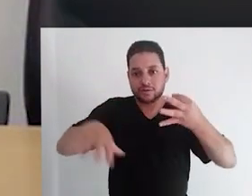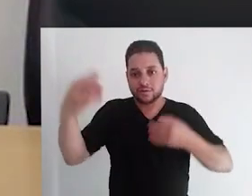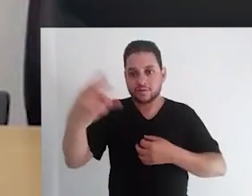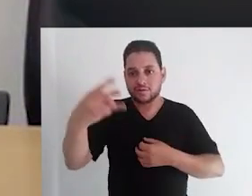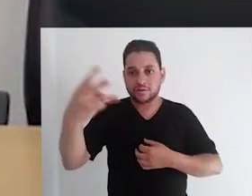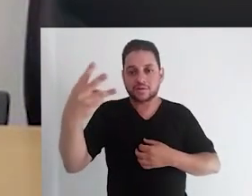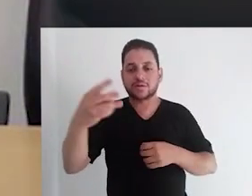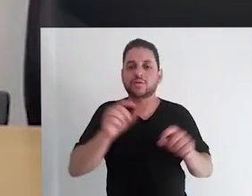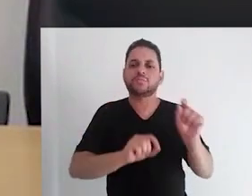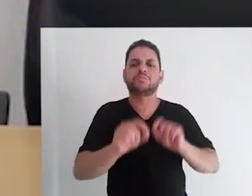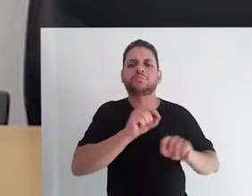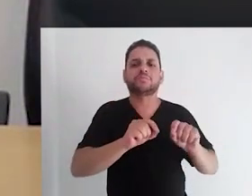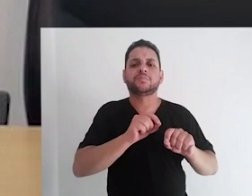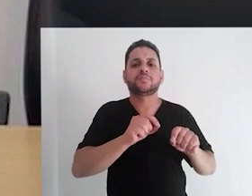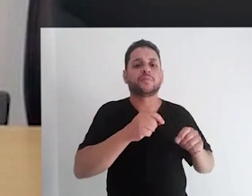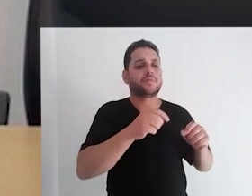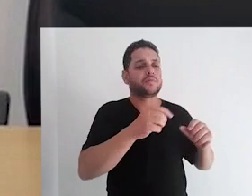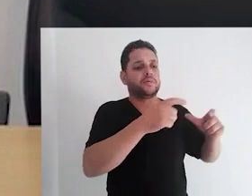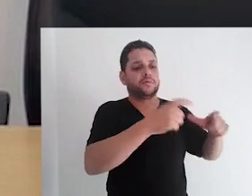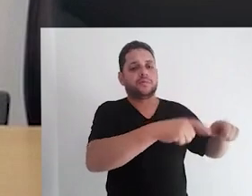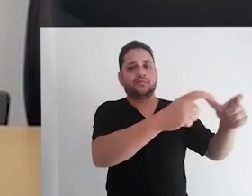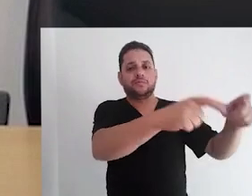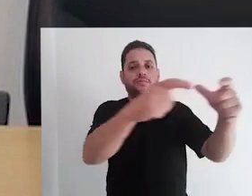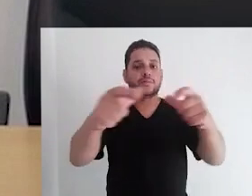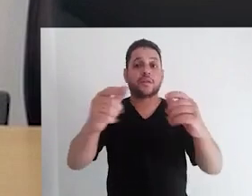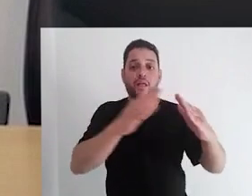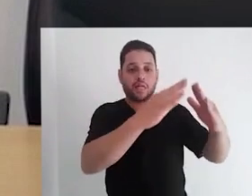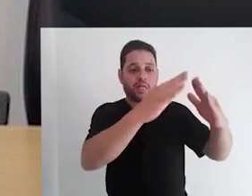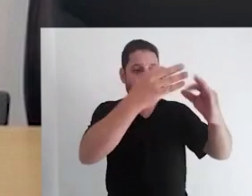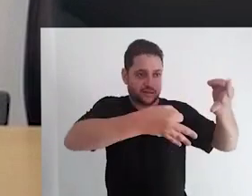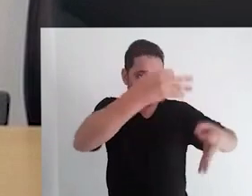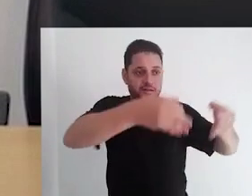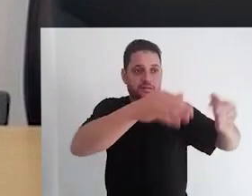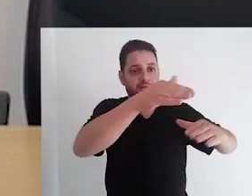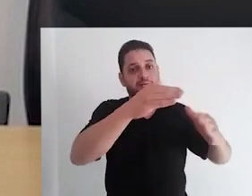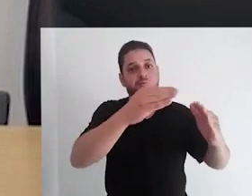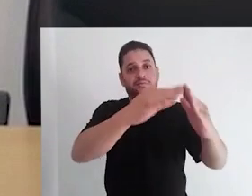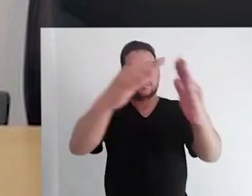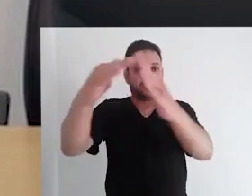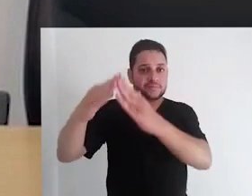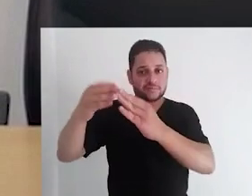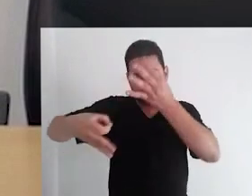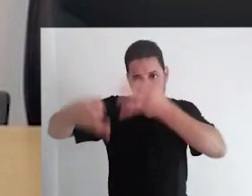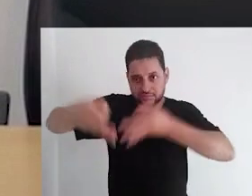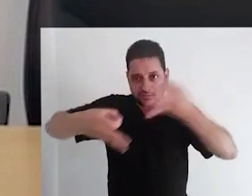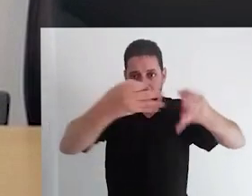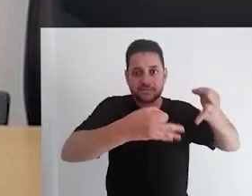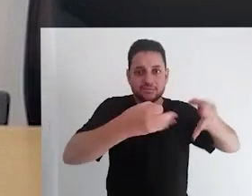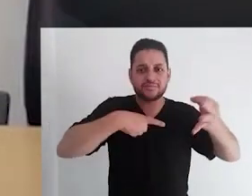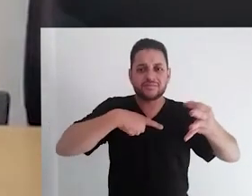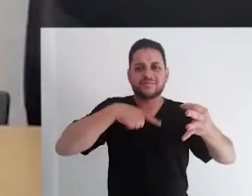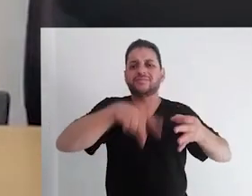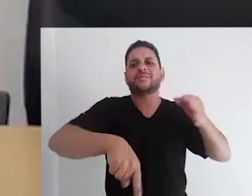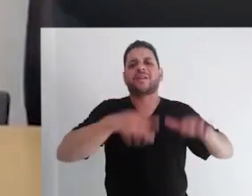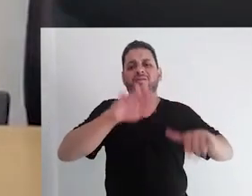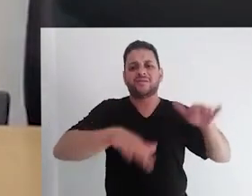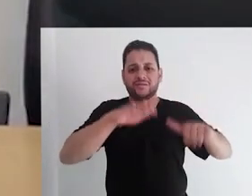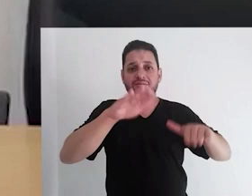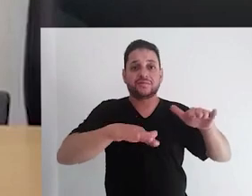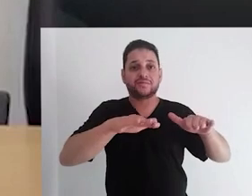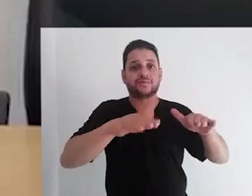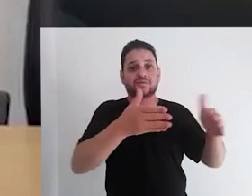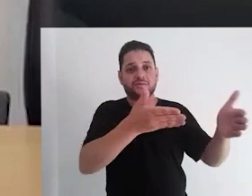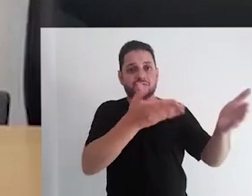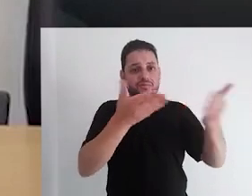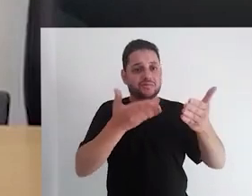chamar unidades judiciárias físicas que estão com a distribuição muito abaixo da média regional, por